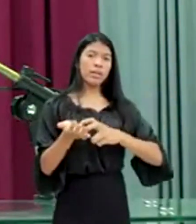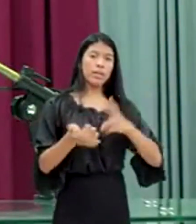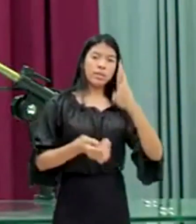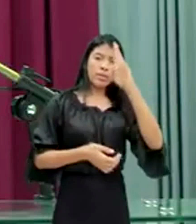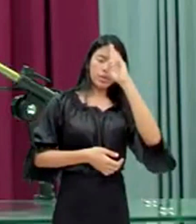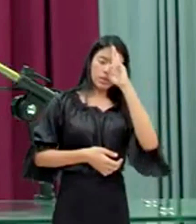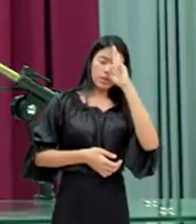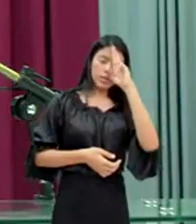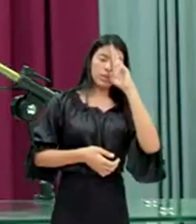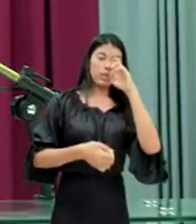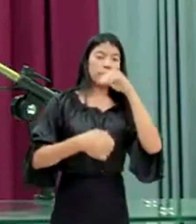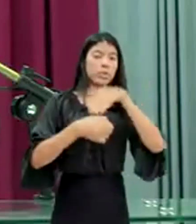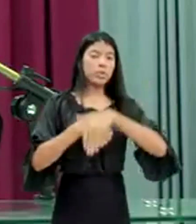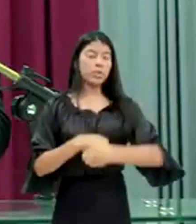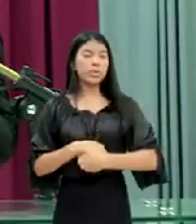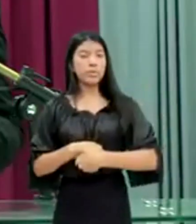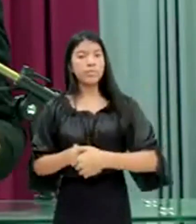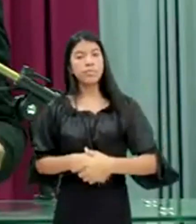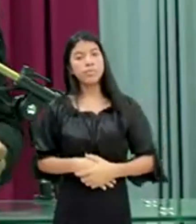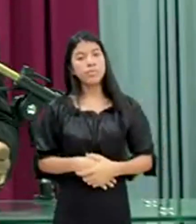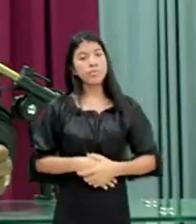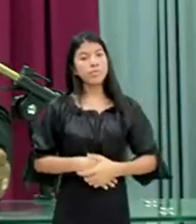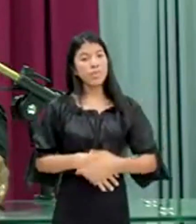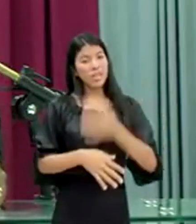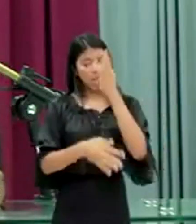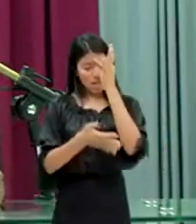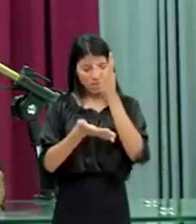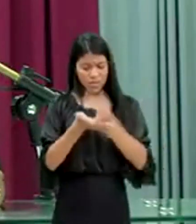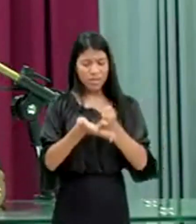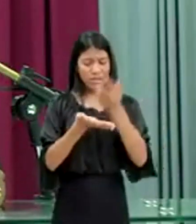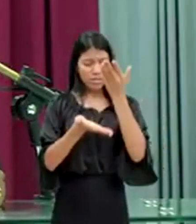noite, nós vamos perder a fé.